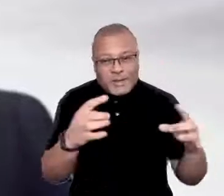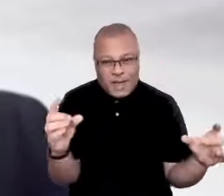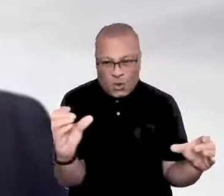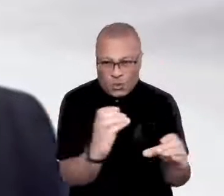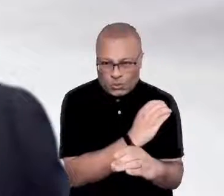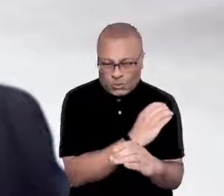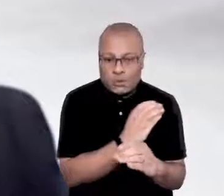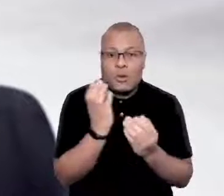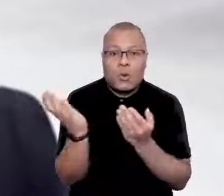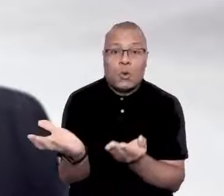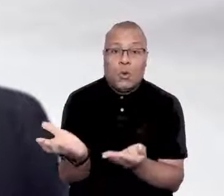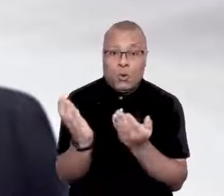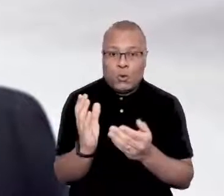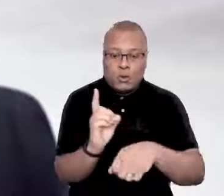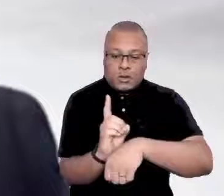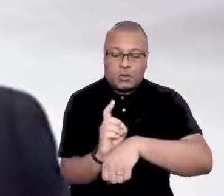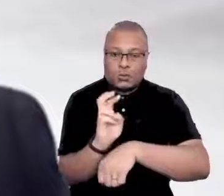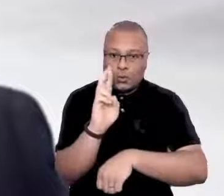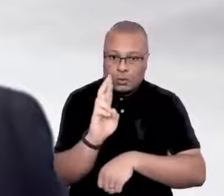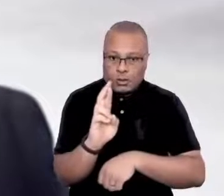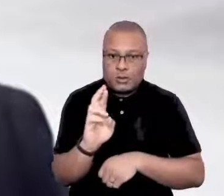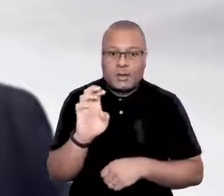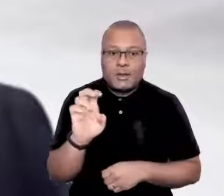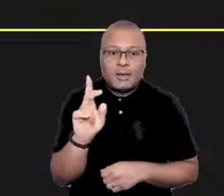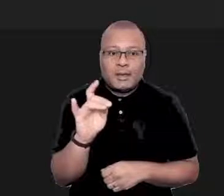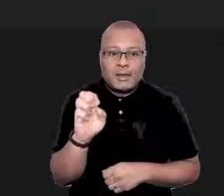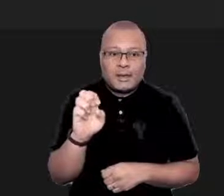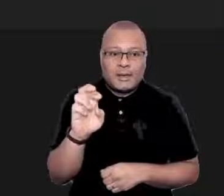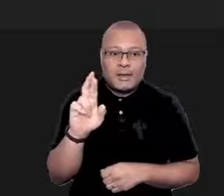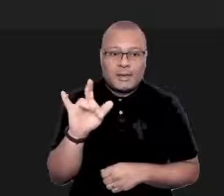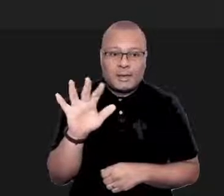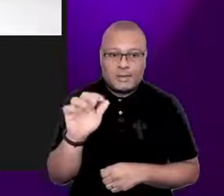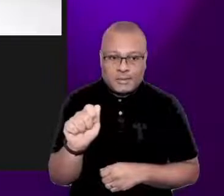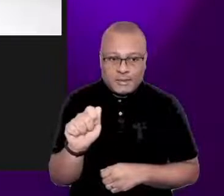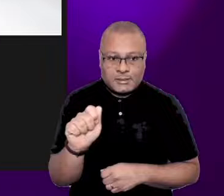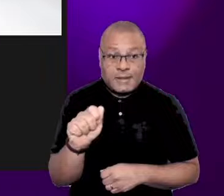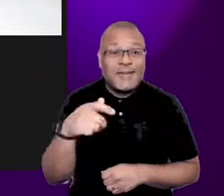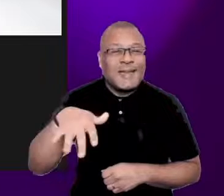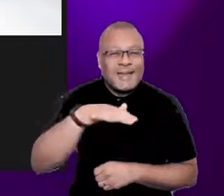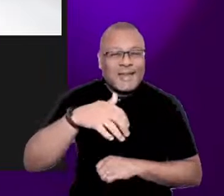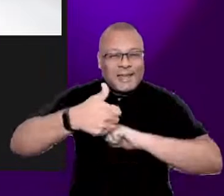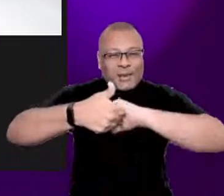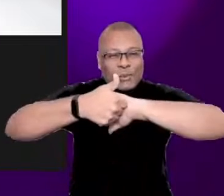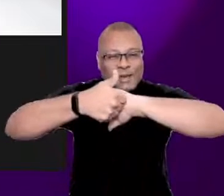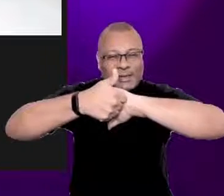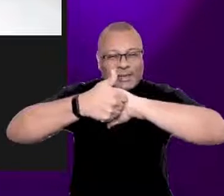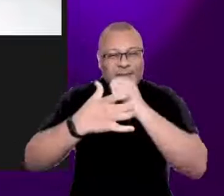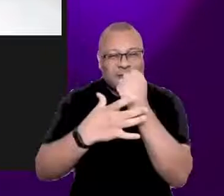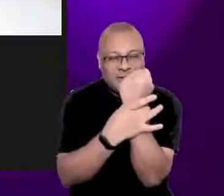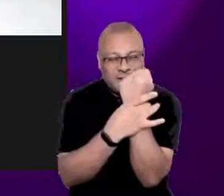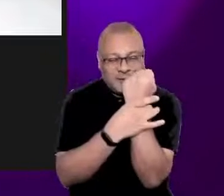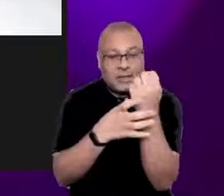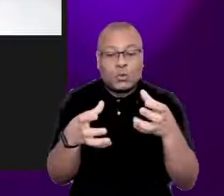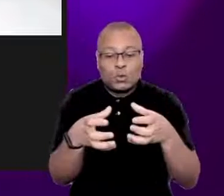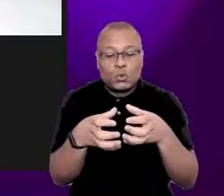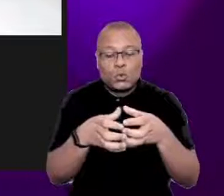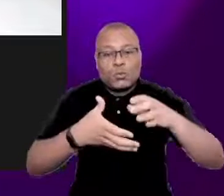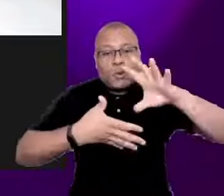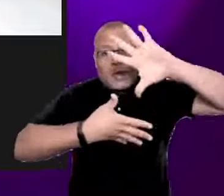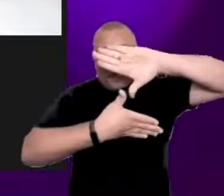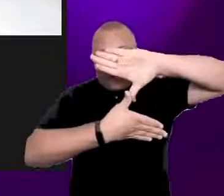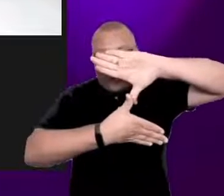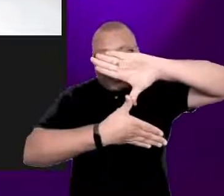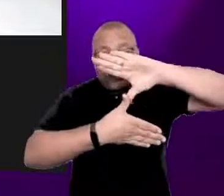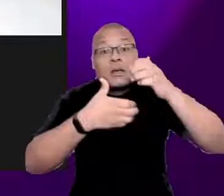convidar aqui a doutora Helenara Ribas, nossa gerente de qualidade e segurança do Américas, para falar um pouco